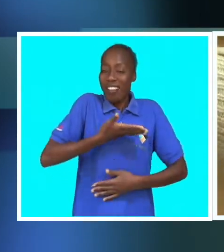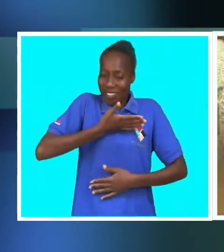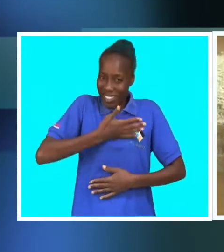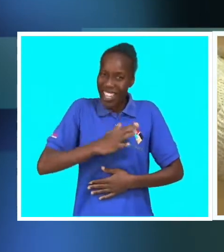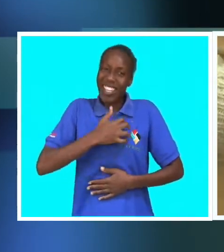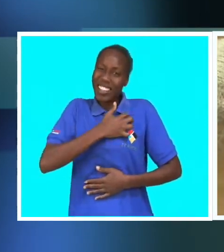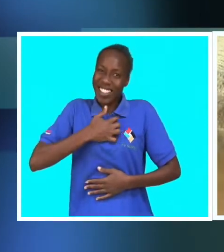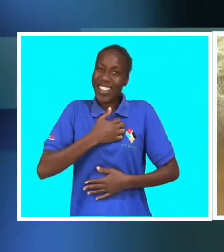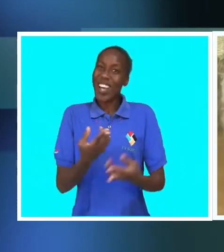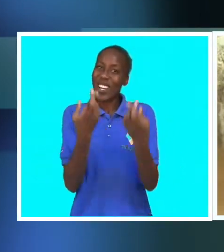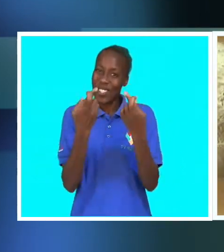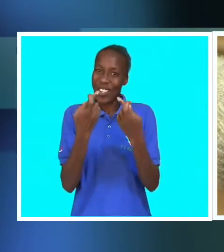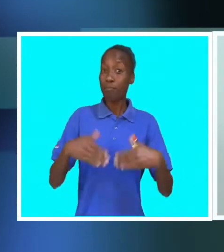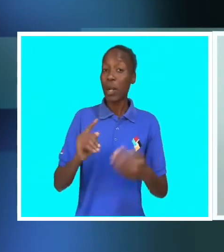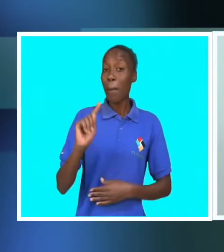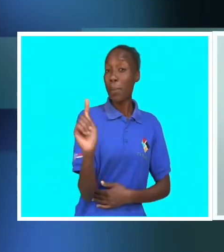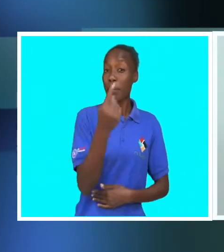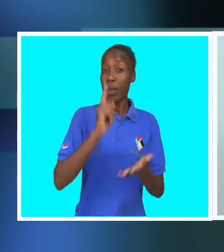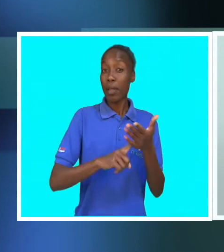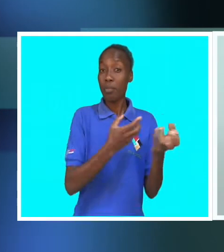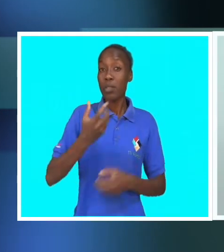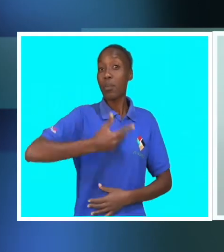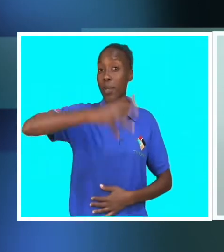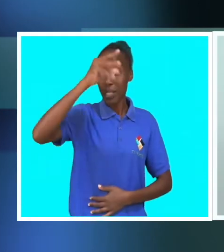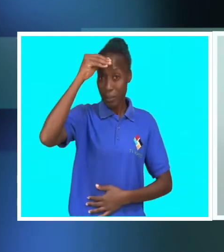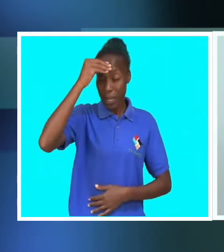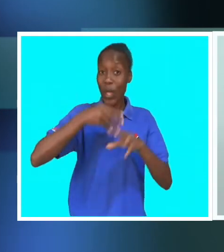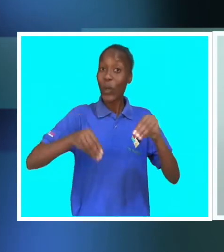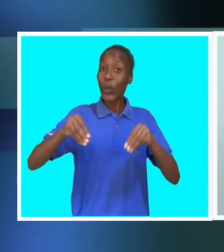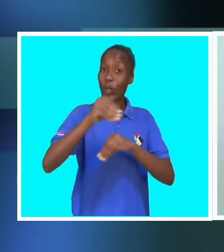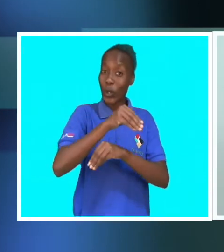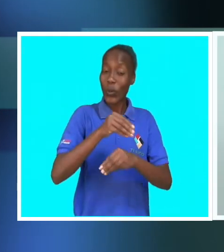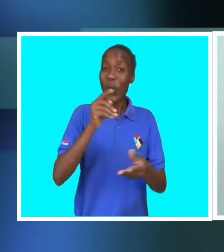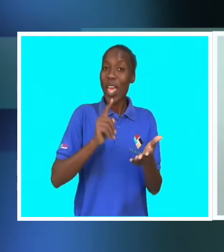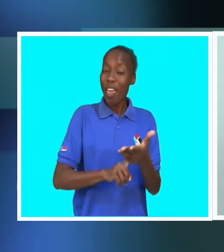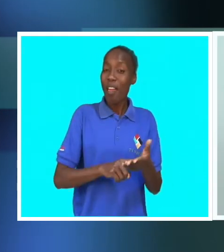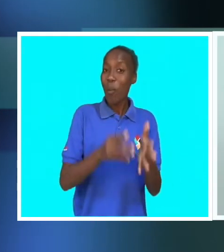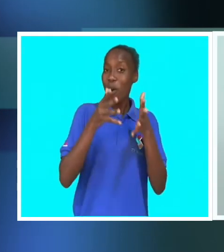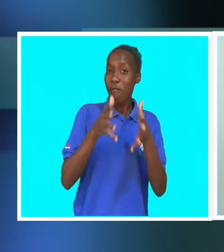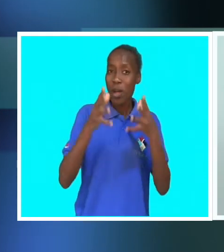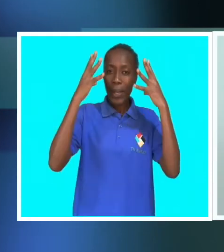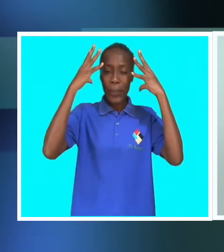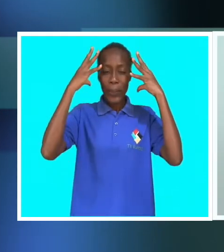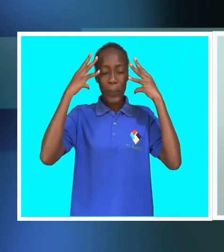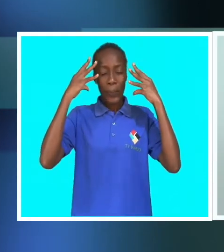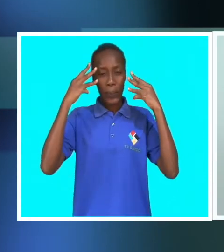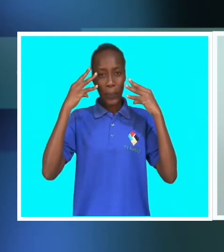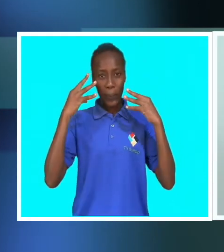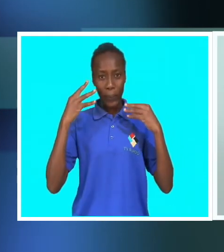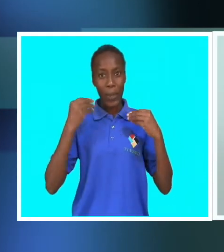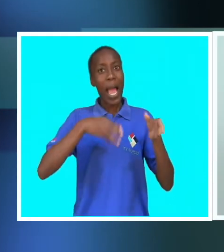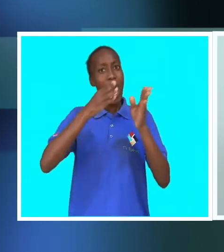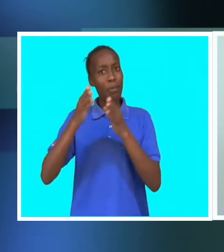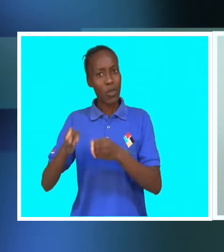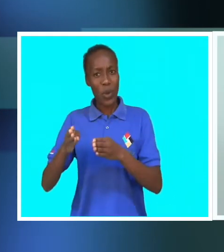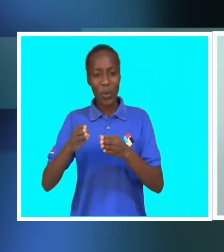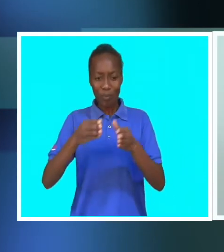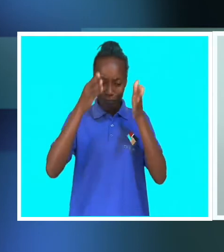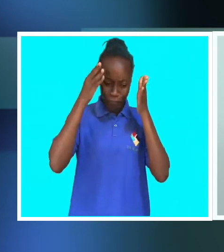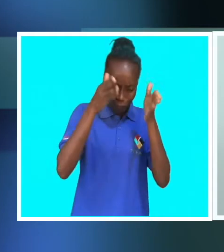aquela emoção de vou tentar a minha sorte. O primeiro aspecto é preciso perceber que o jogo é uma forma de diversão. É uma